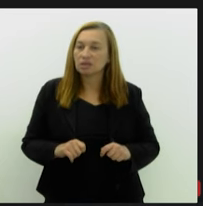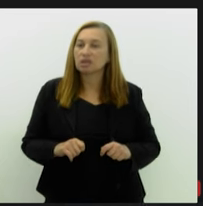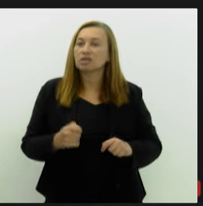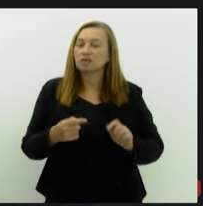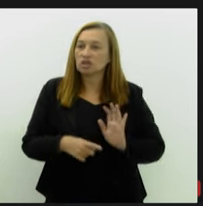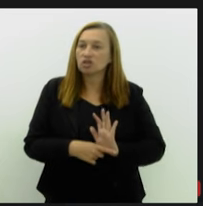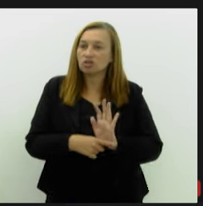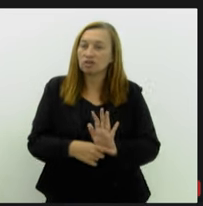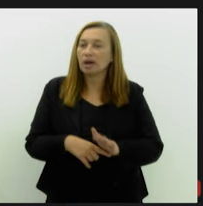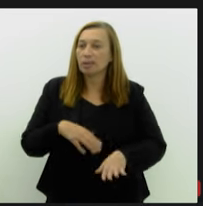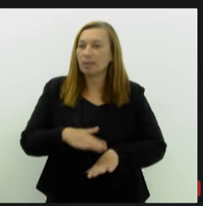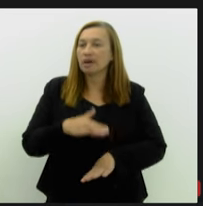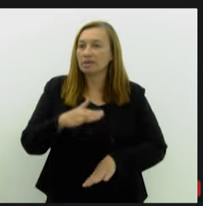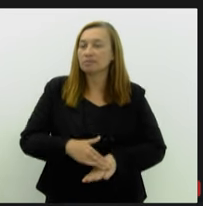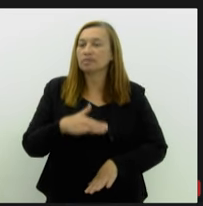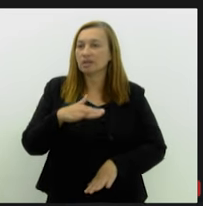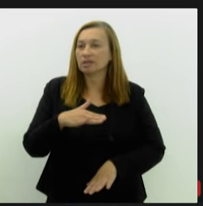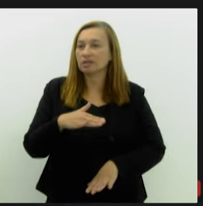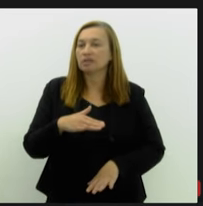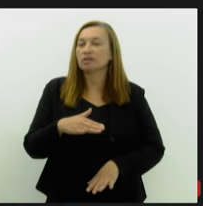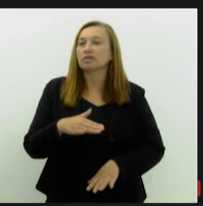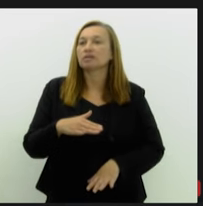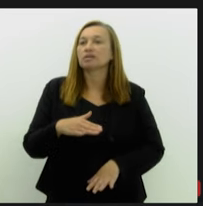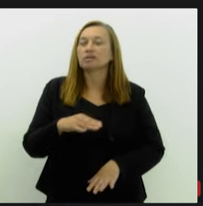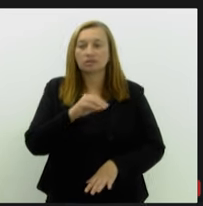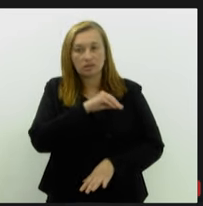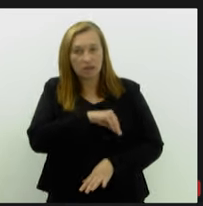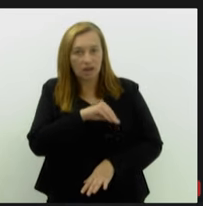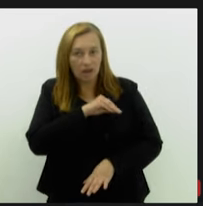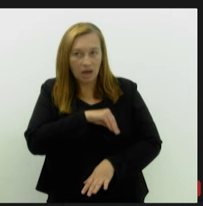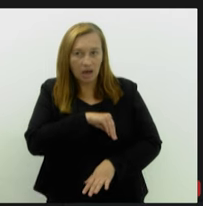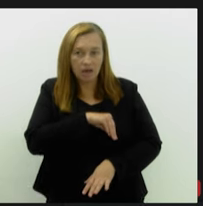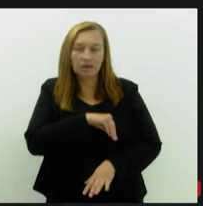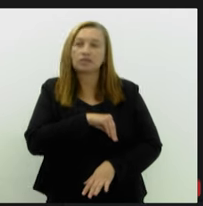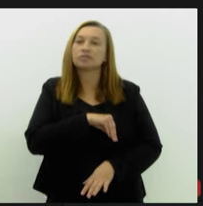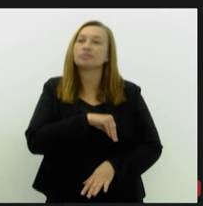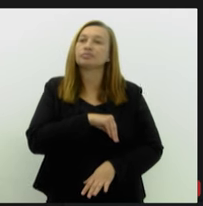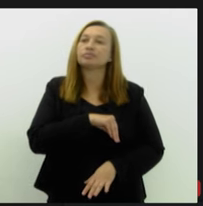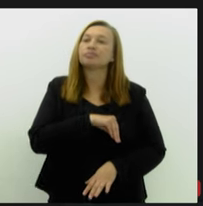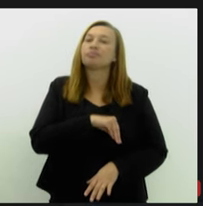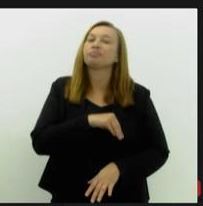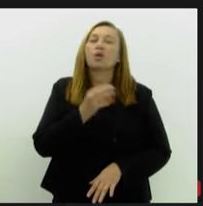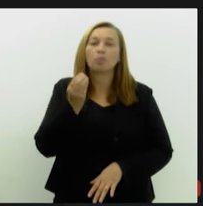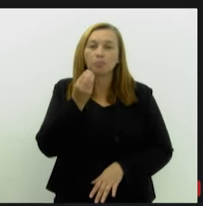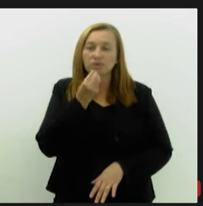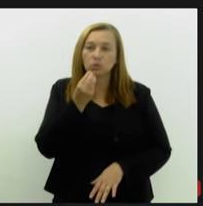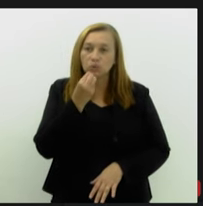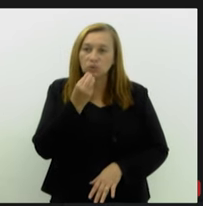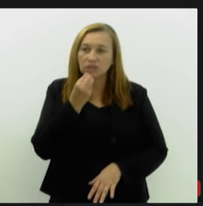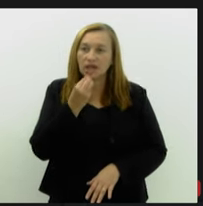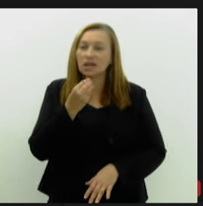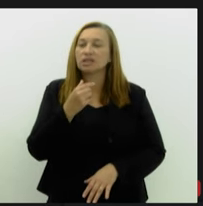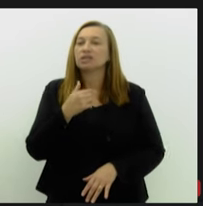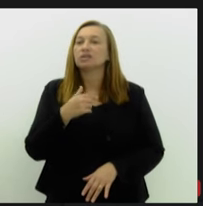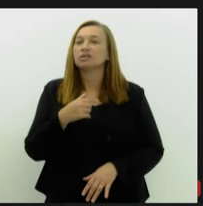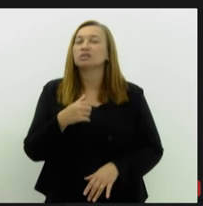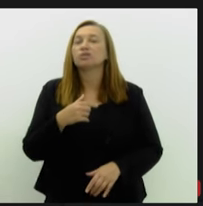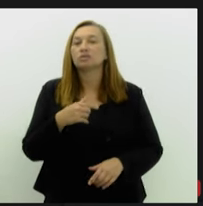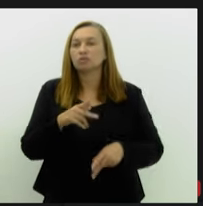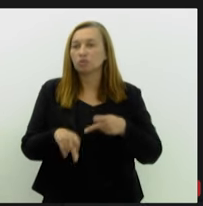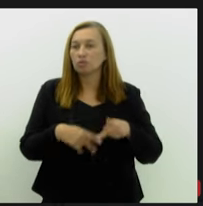contribuir cada vez mais para a geração de renda, né, para novas oportunidades para a nossa